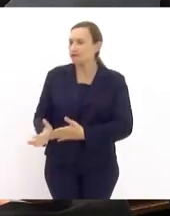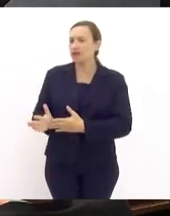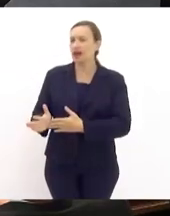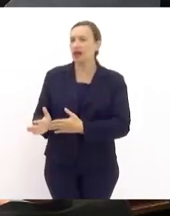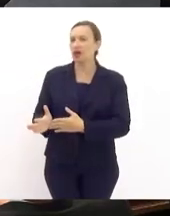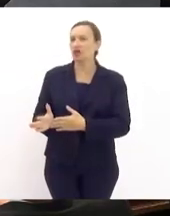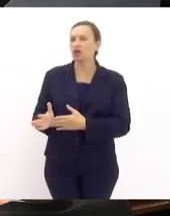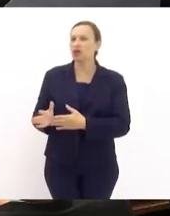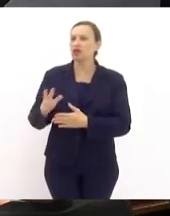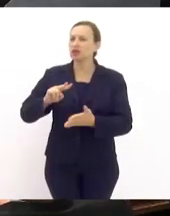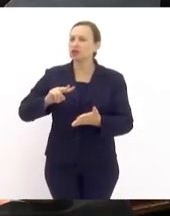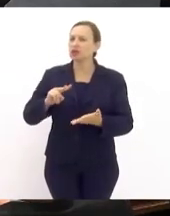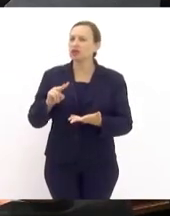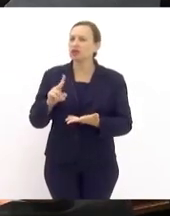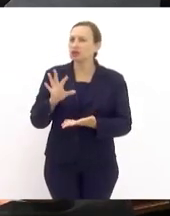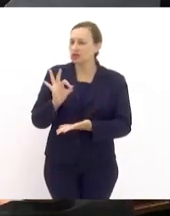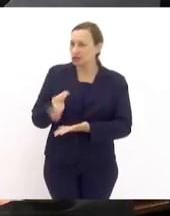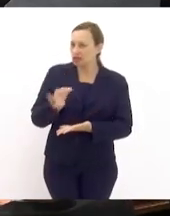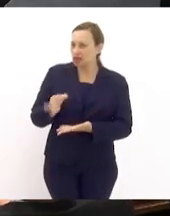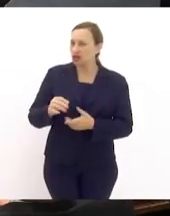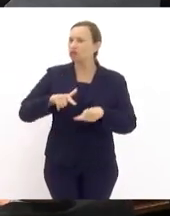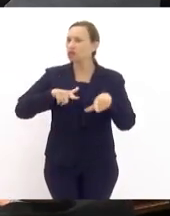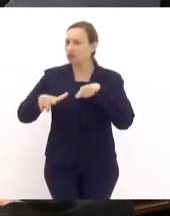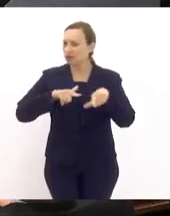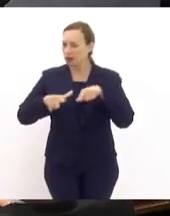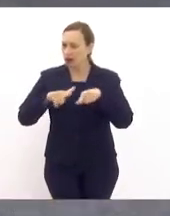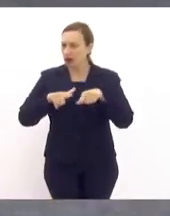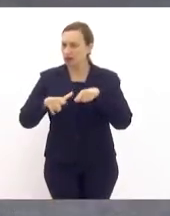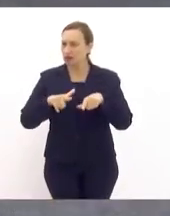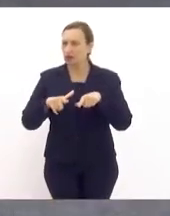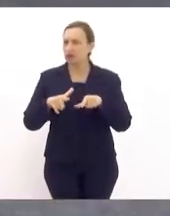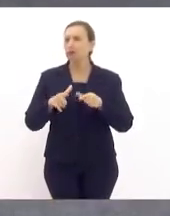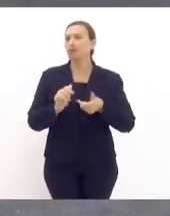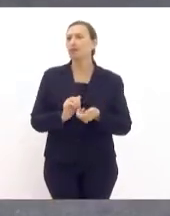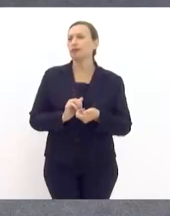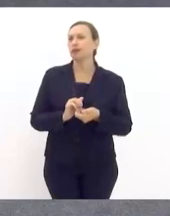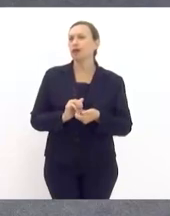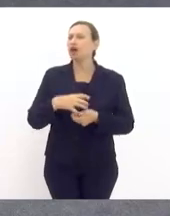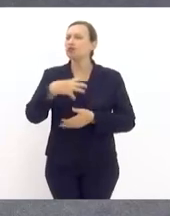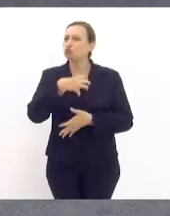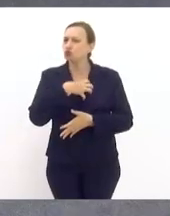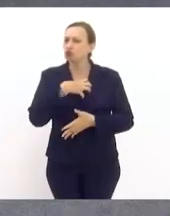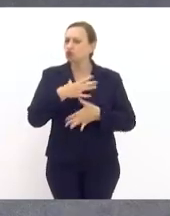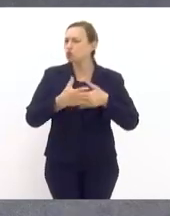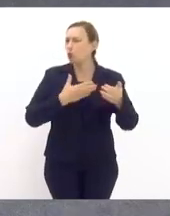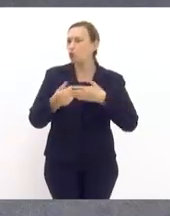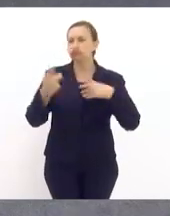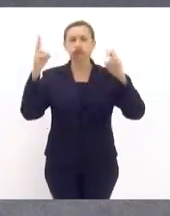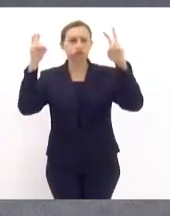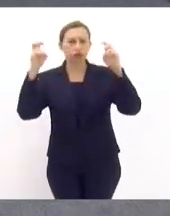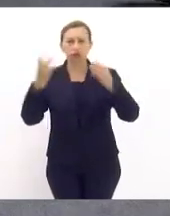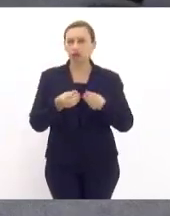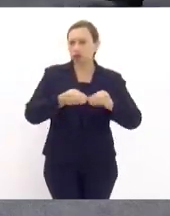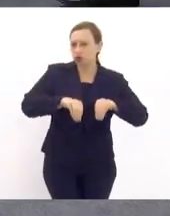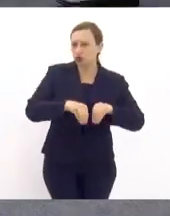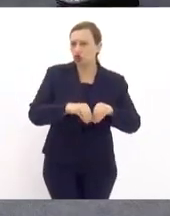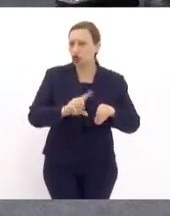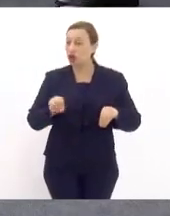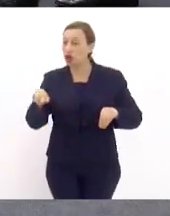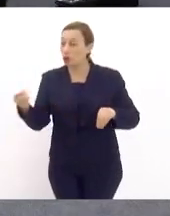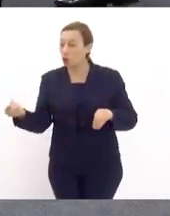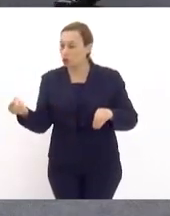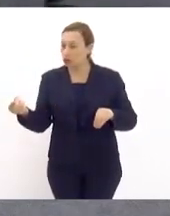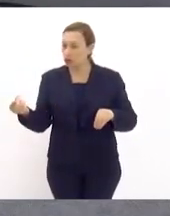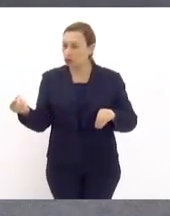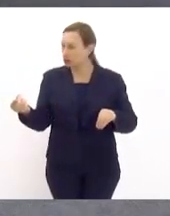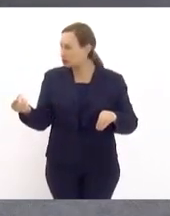uma interpretação analógica do próprio CPC, no sentido de que qualquer matéria que prejudique,